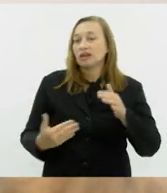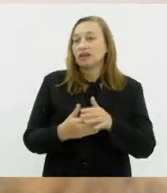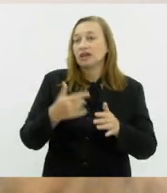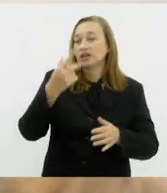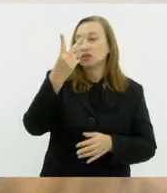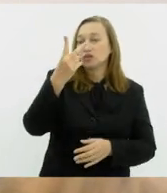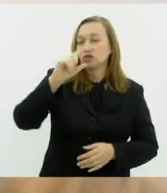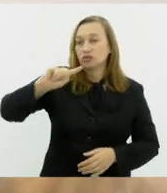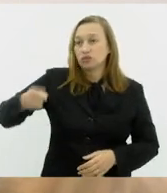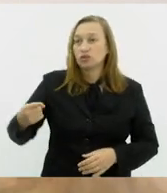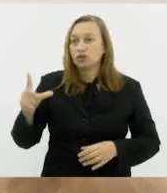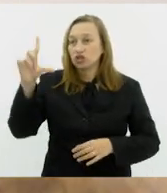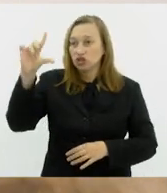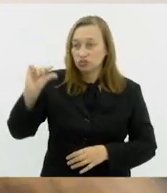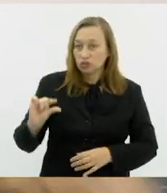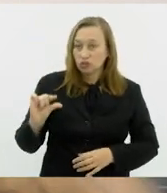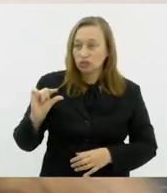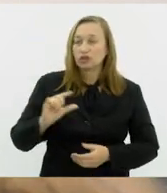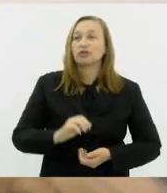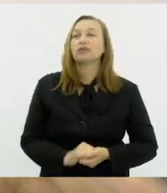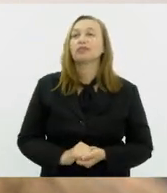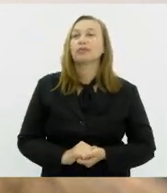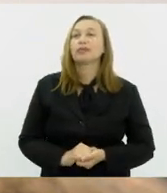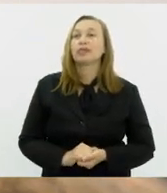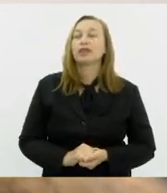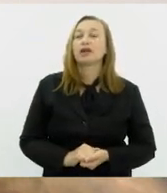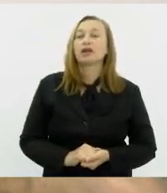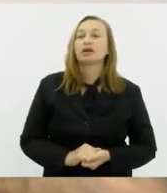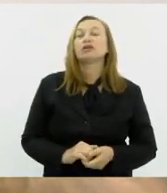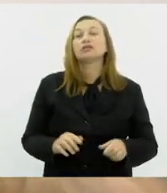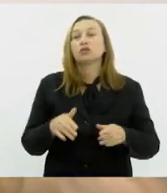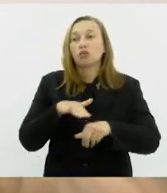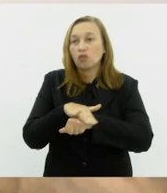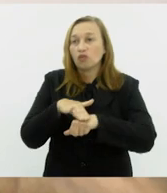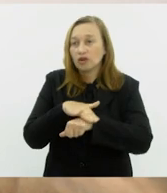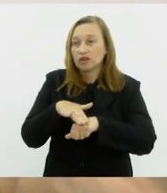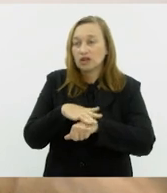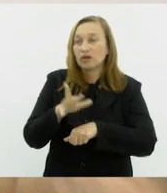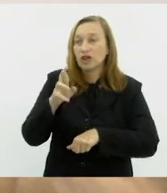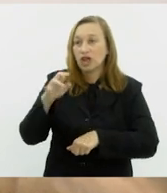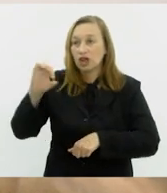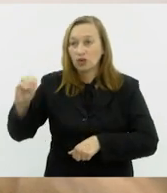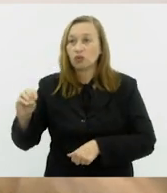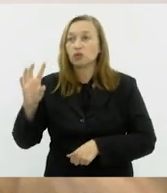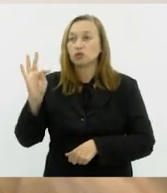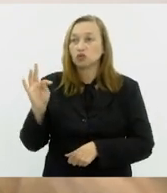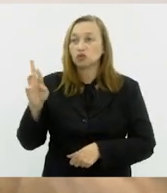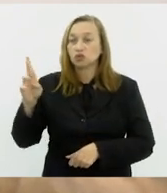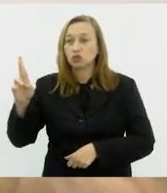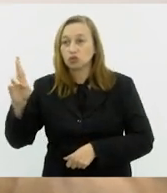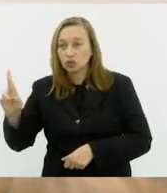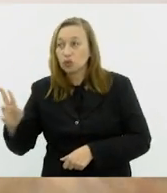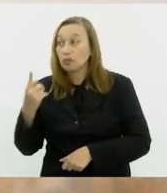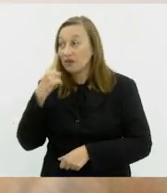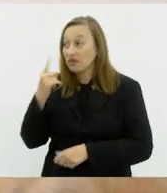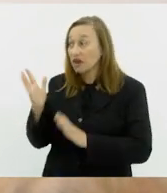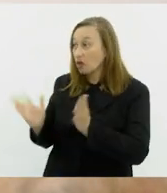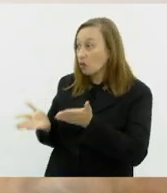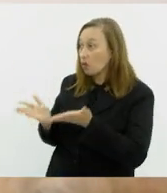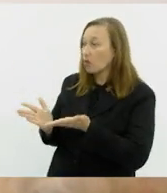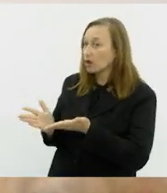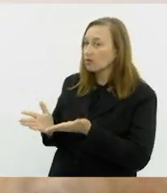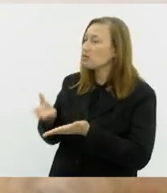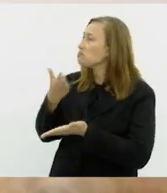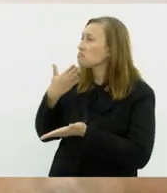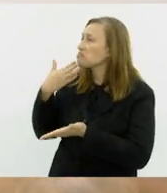região da Joatinga. Além disso, estamos buscando conversar com a Rio Tour para identificar, como agora ficou